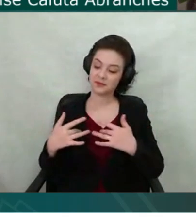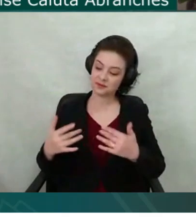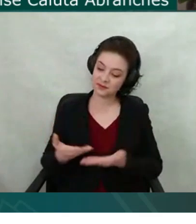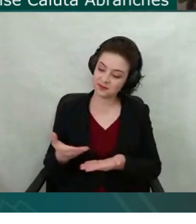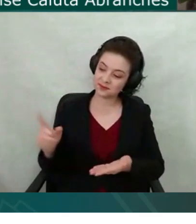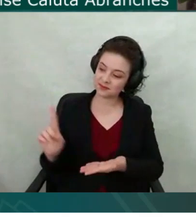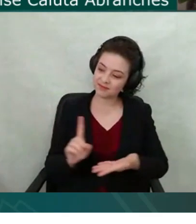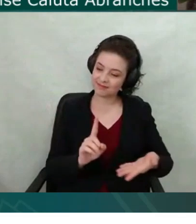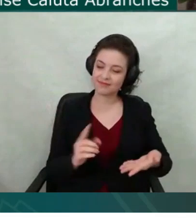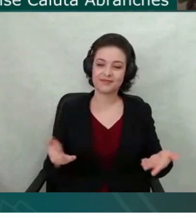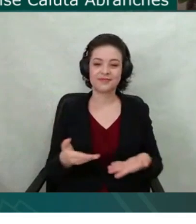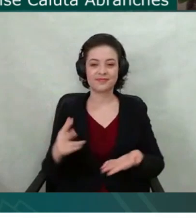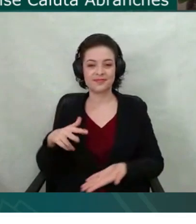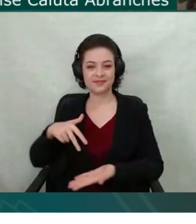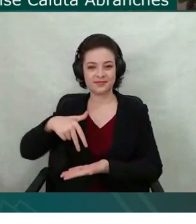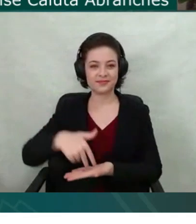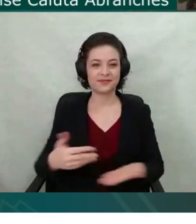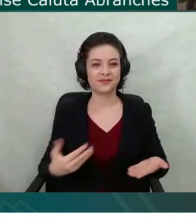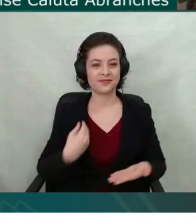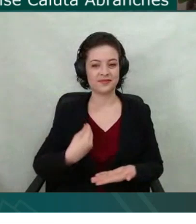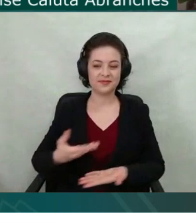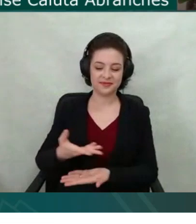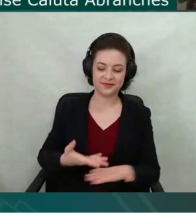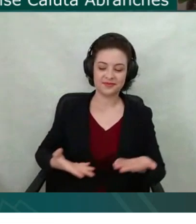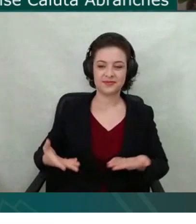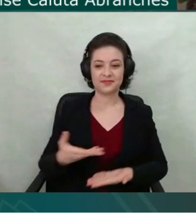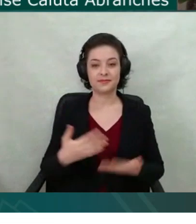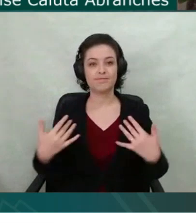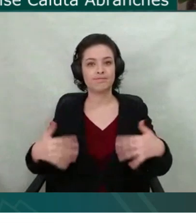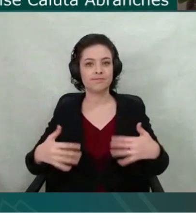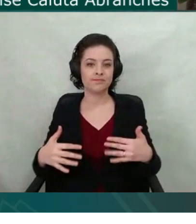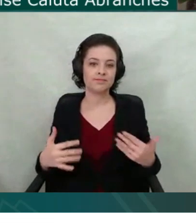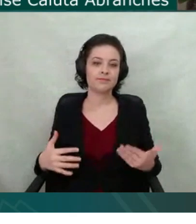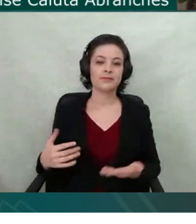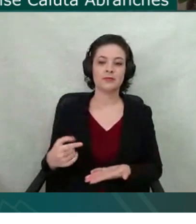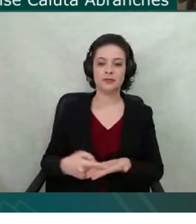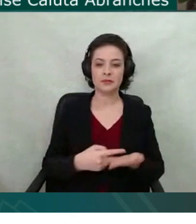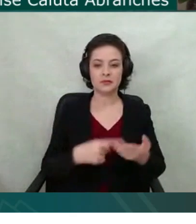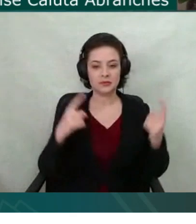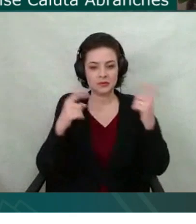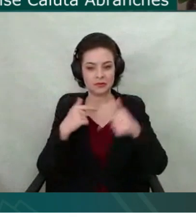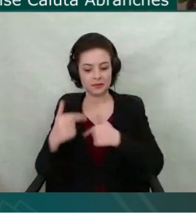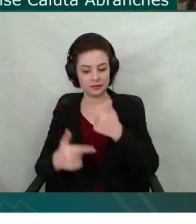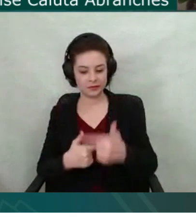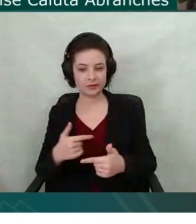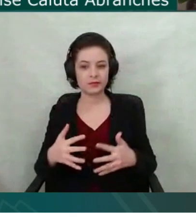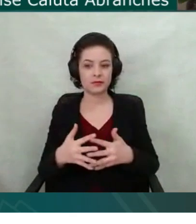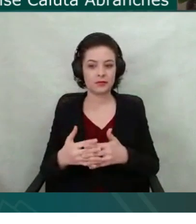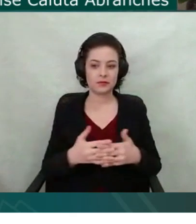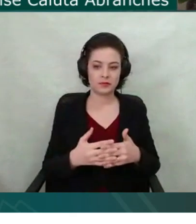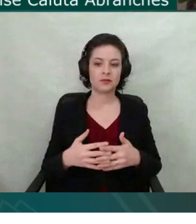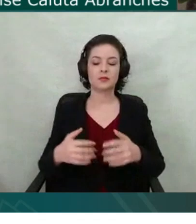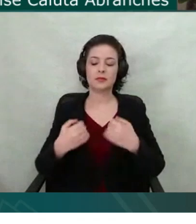hoje conosco, diante de uma agenda e uma rotina de trabalho que está sendo